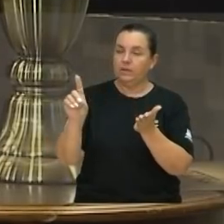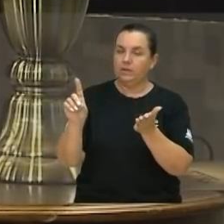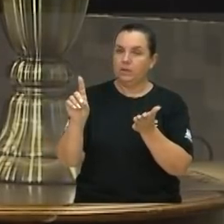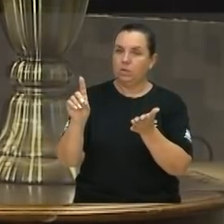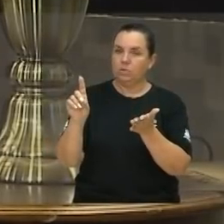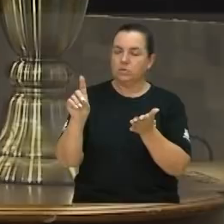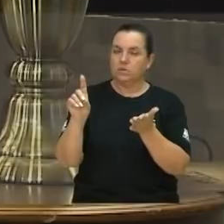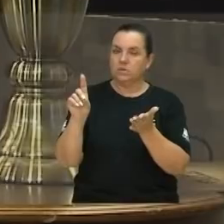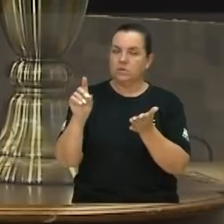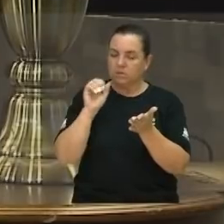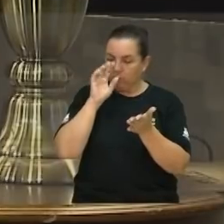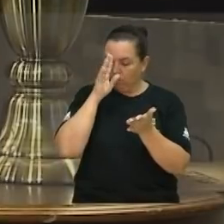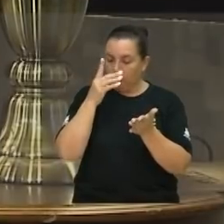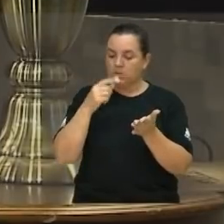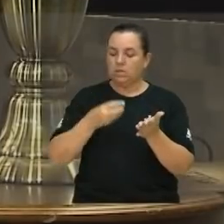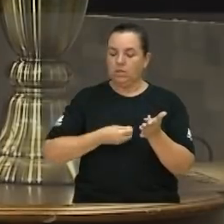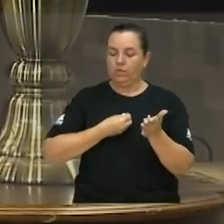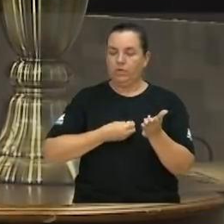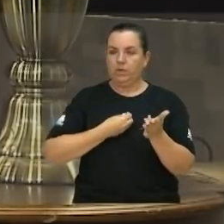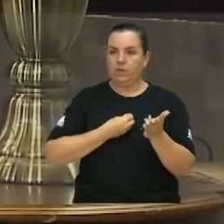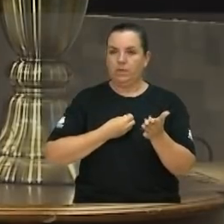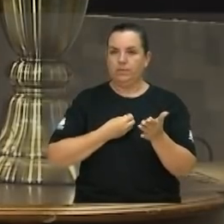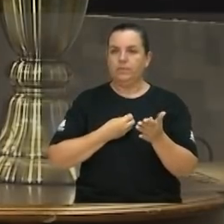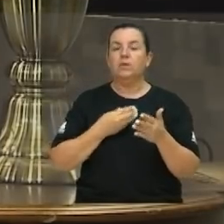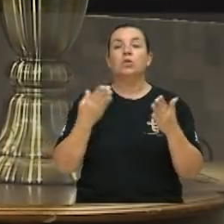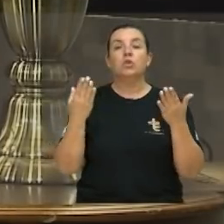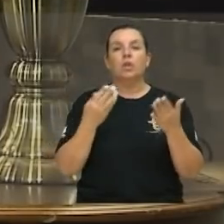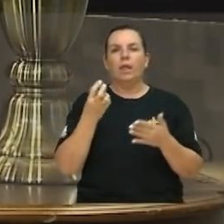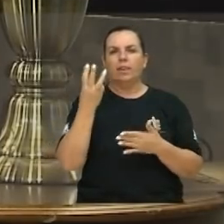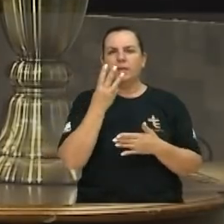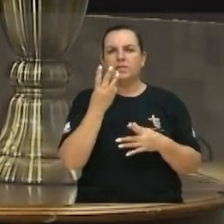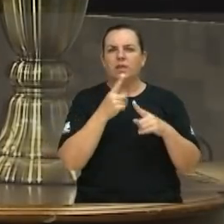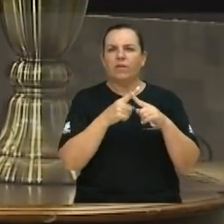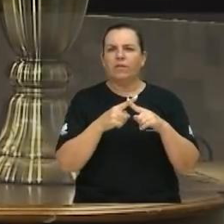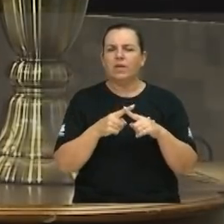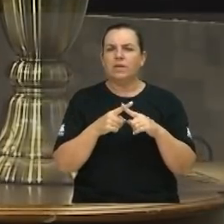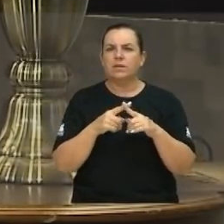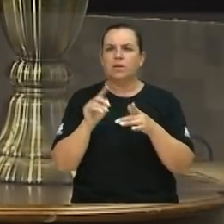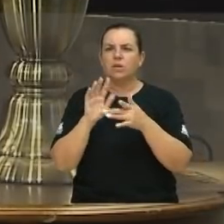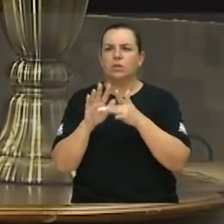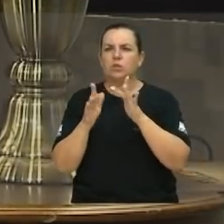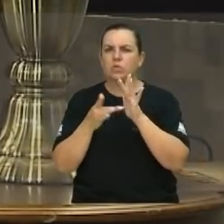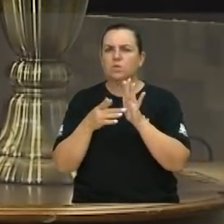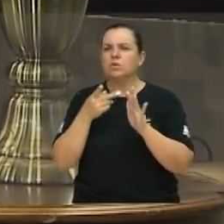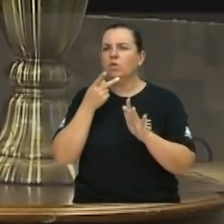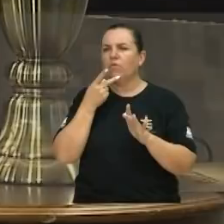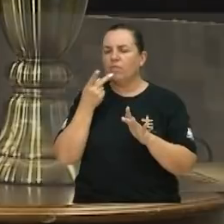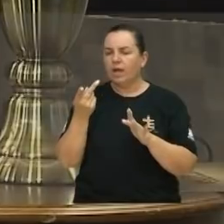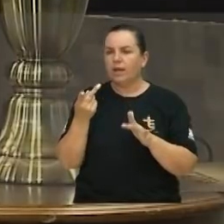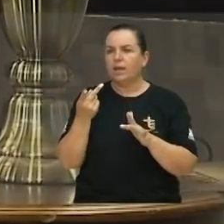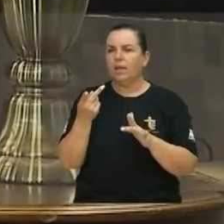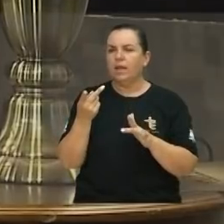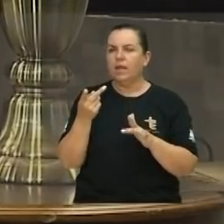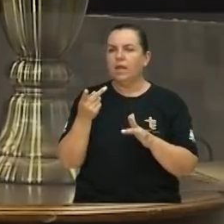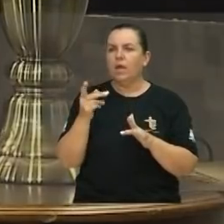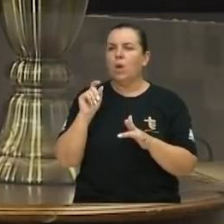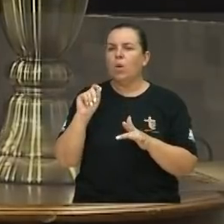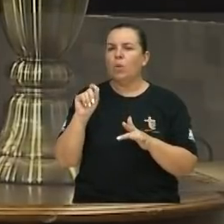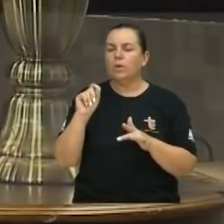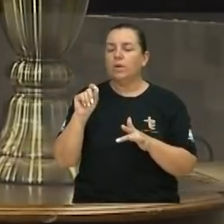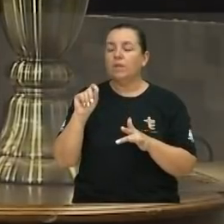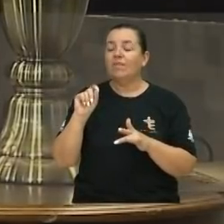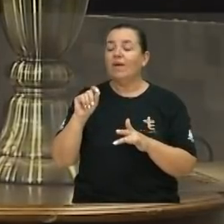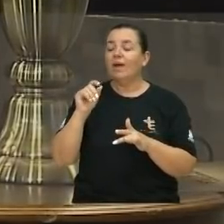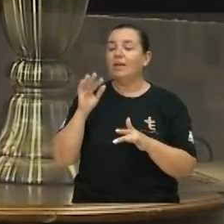vez na sessão do lavapés que jesus menciona o que